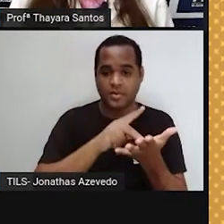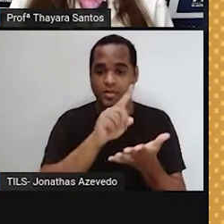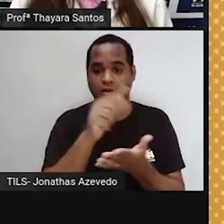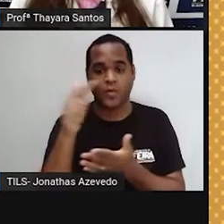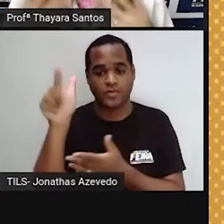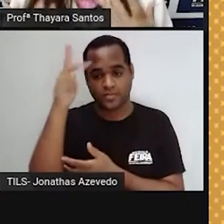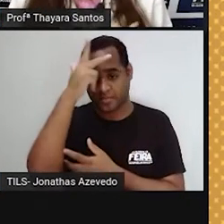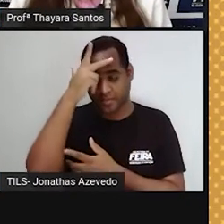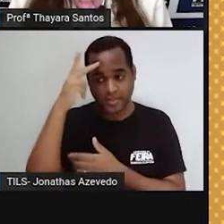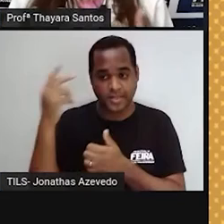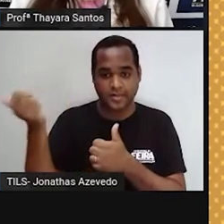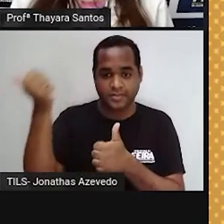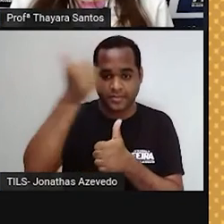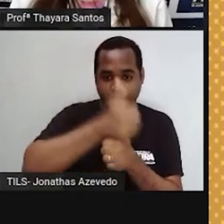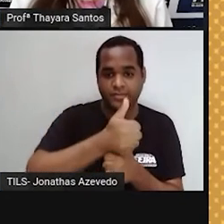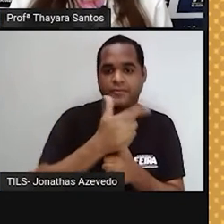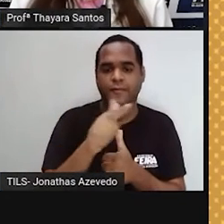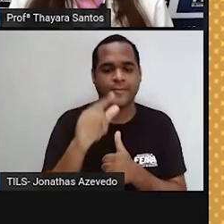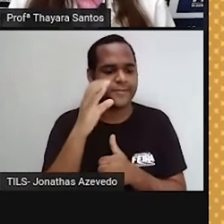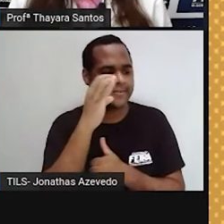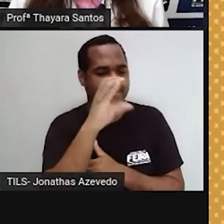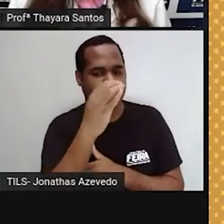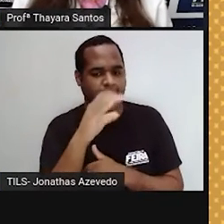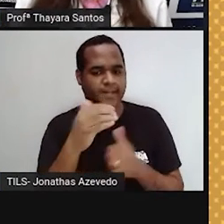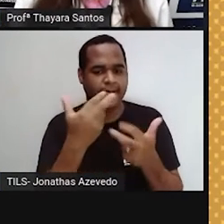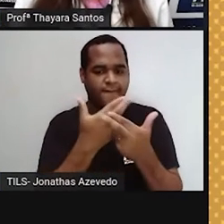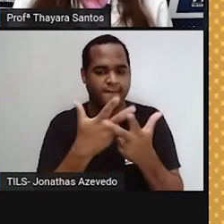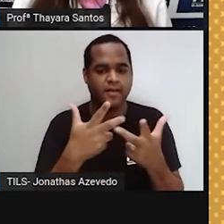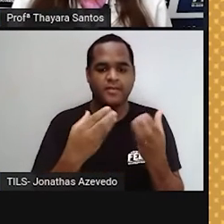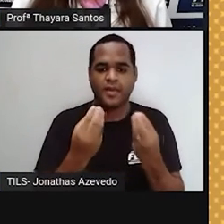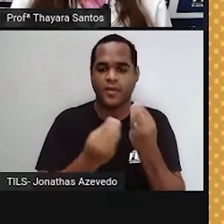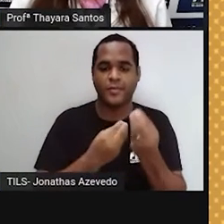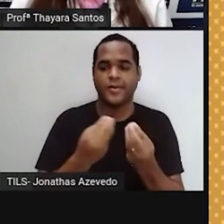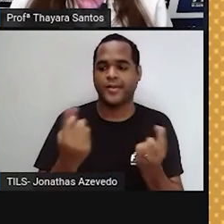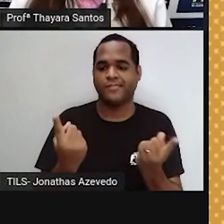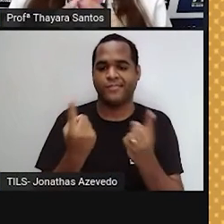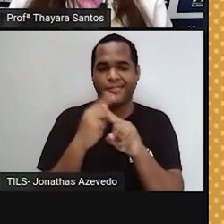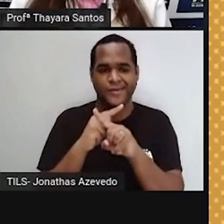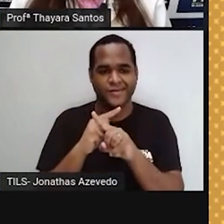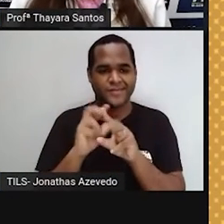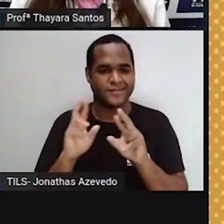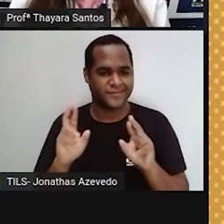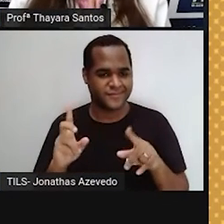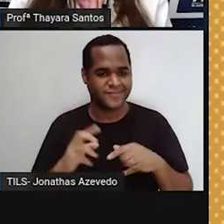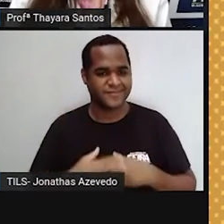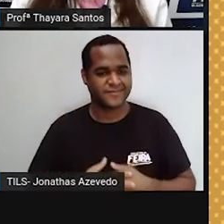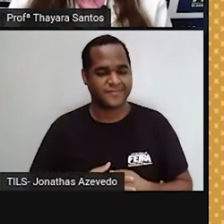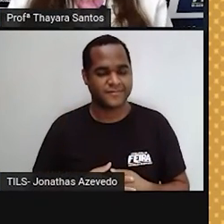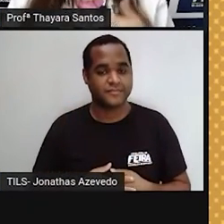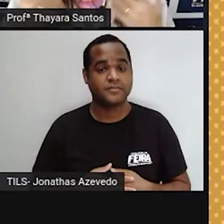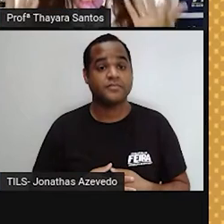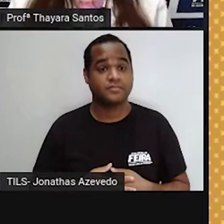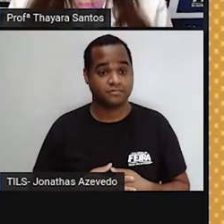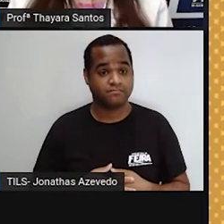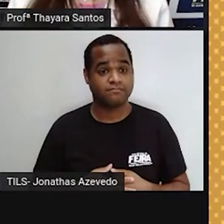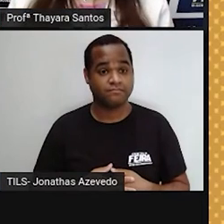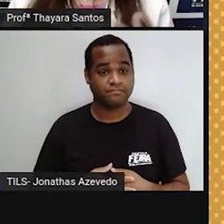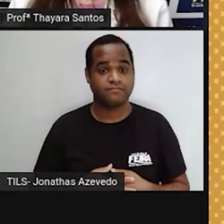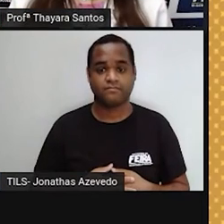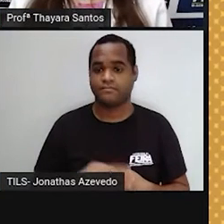pesquisador vir com evidências científicas e conseguir provar o contrário. E já pensaram que quem pode ser um